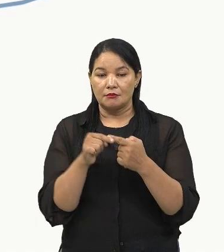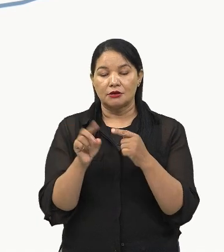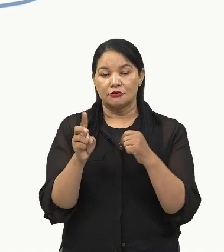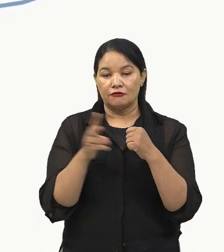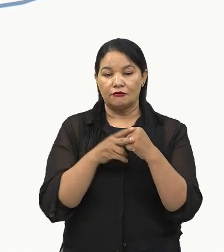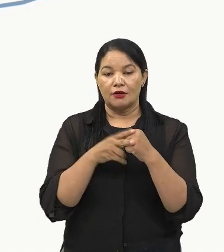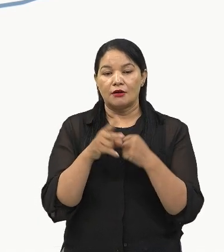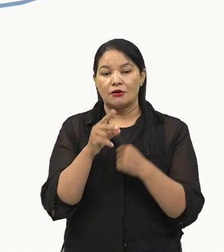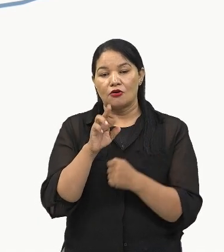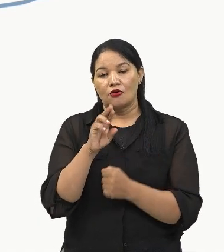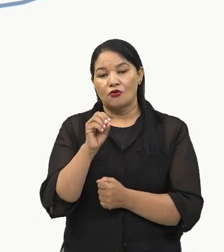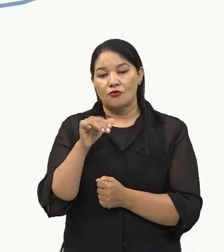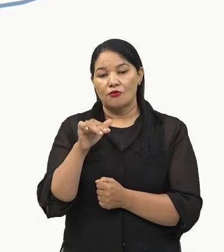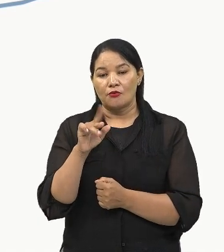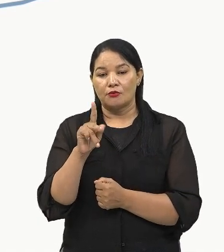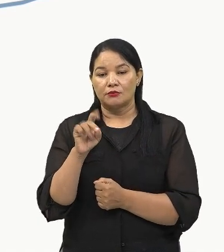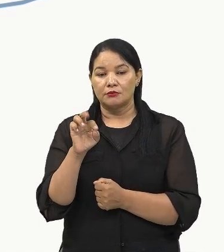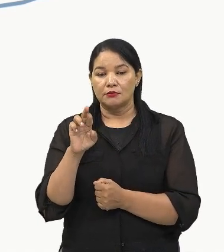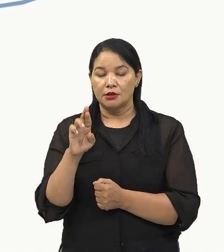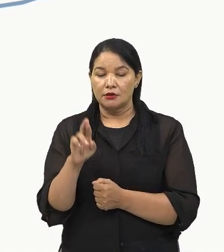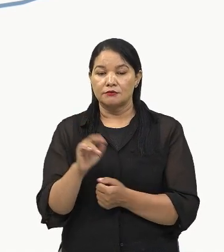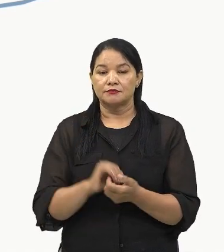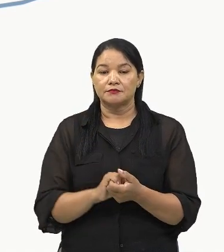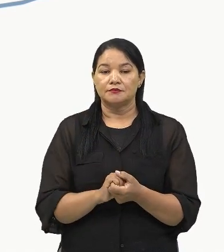e eu hemos